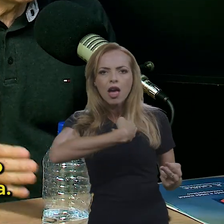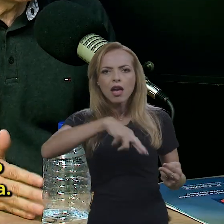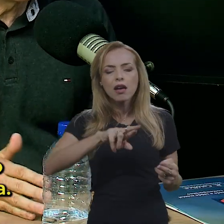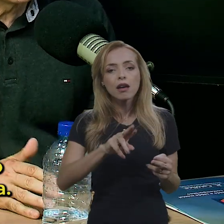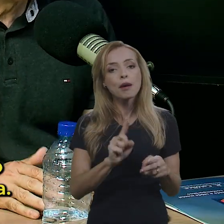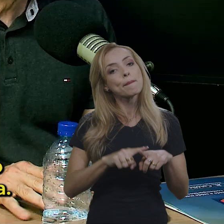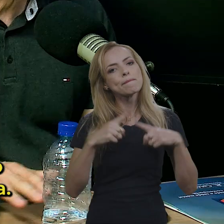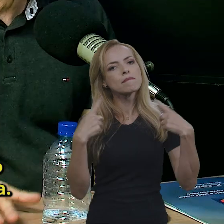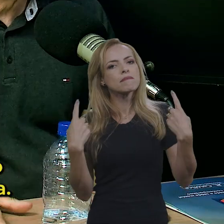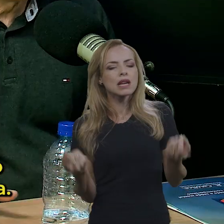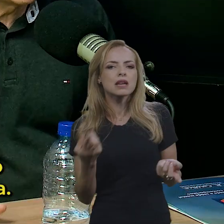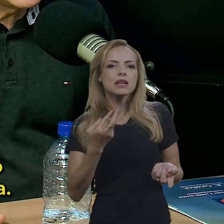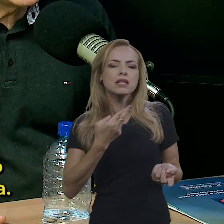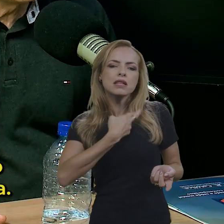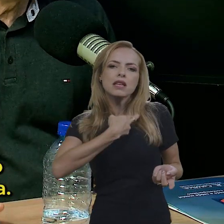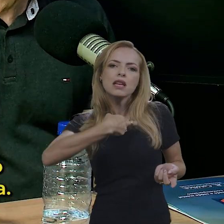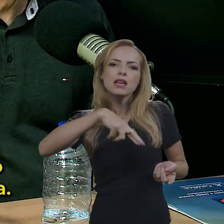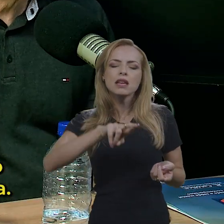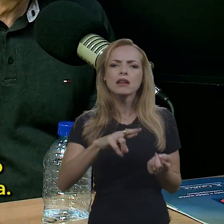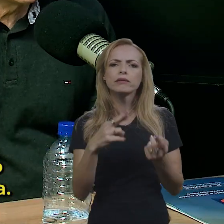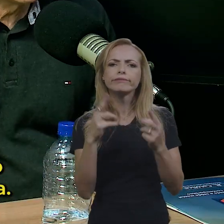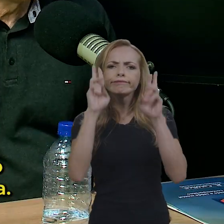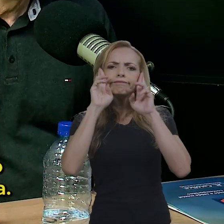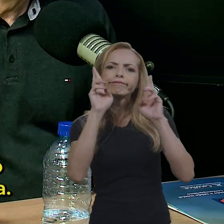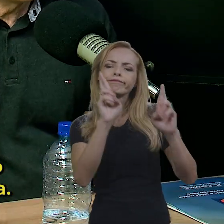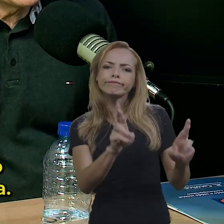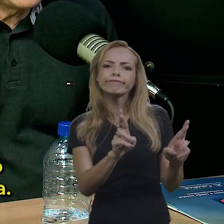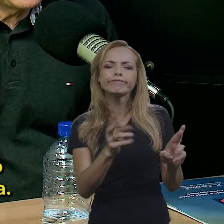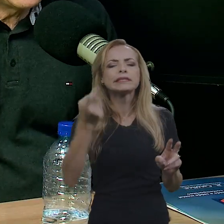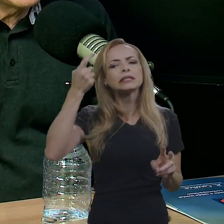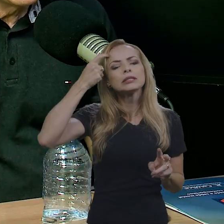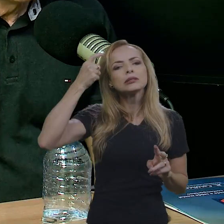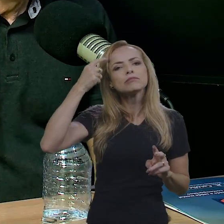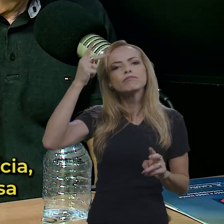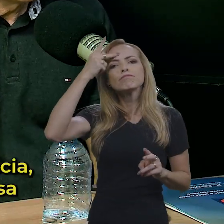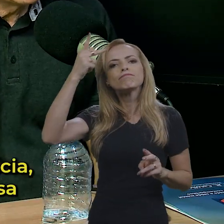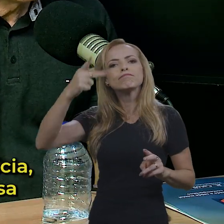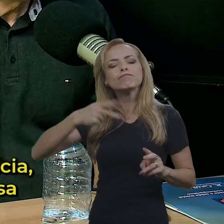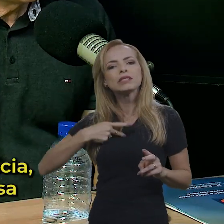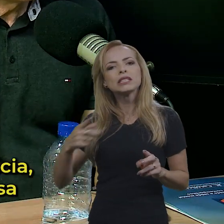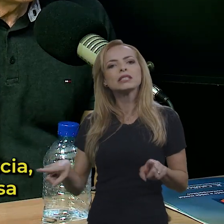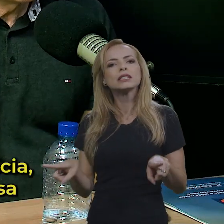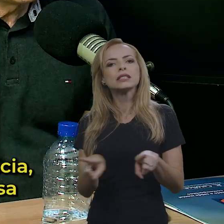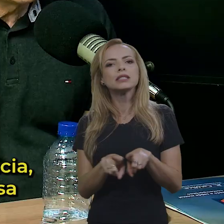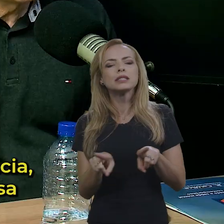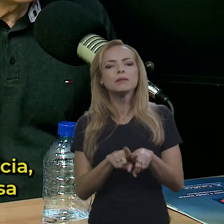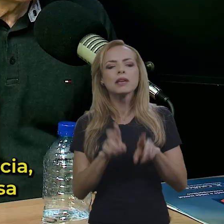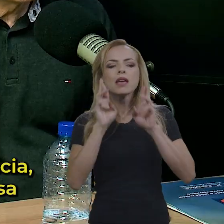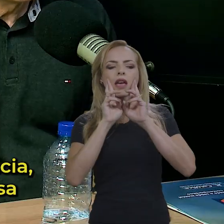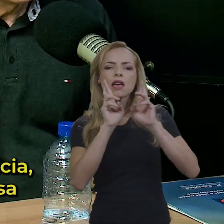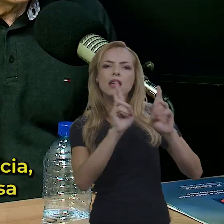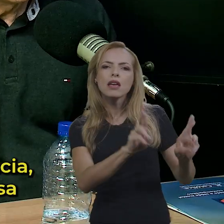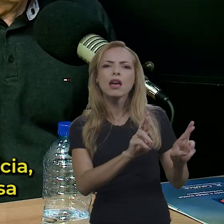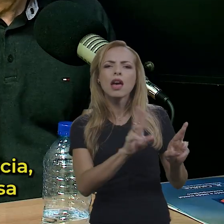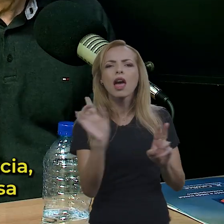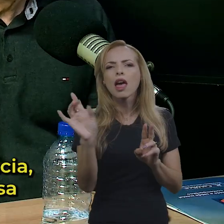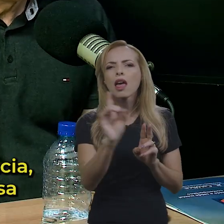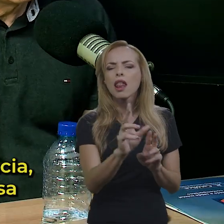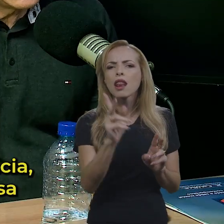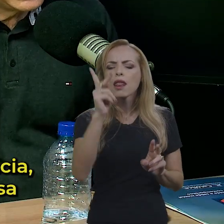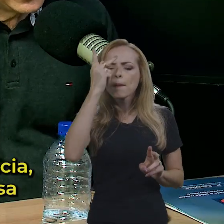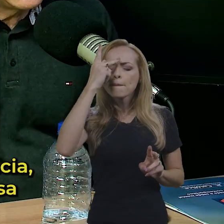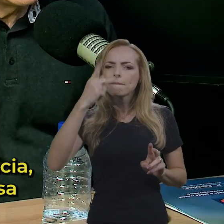mas respeitar a decisão do outro e seguir a sua própria consciência. Ou seja, respeitar em última instância, né, a